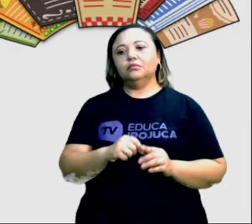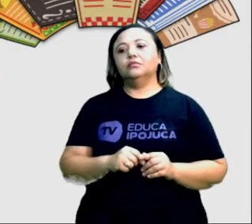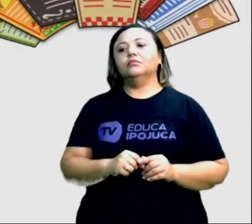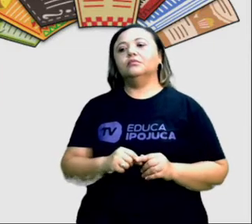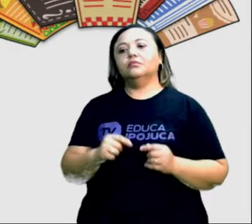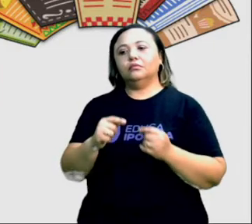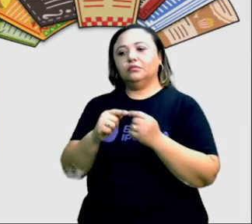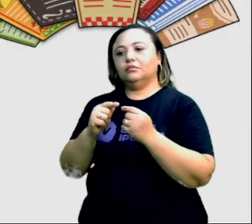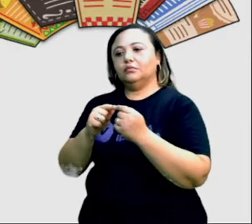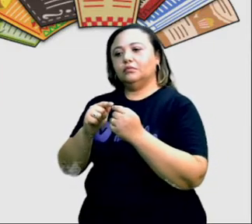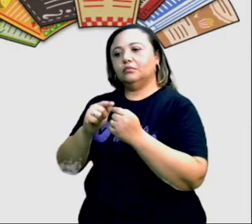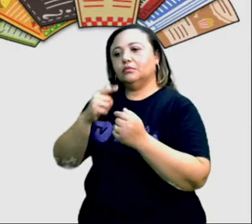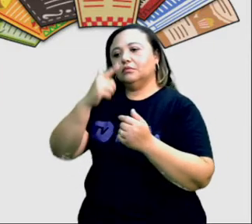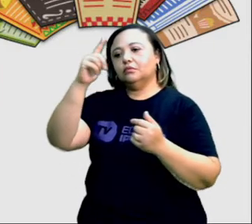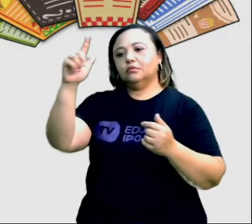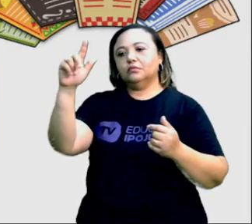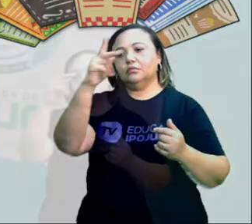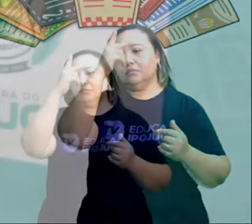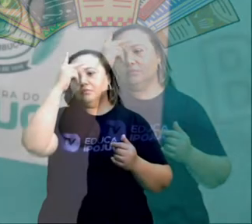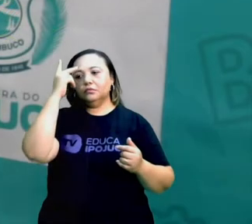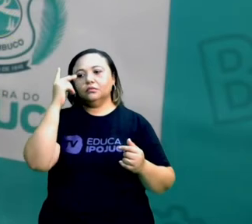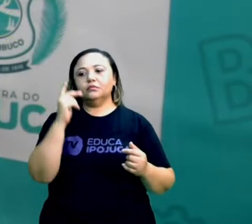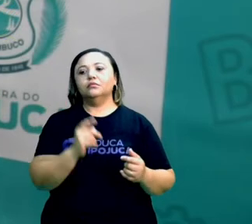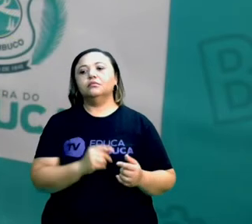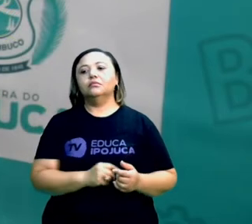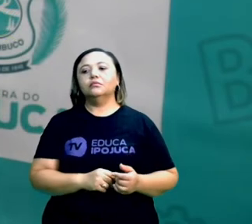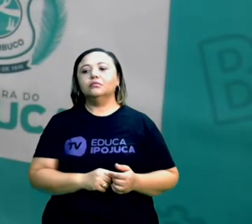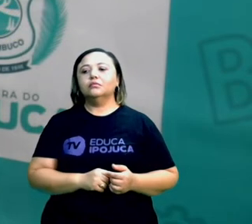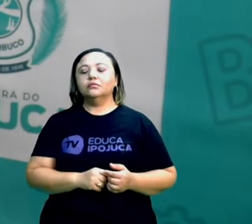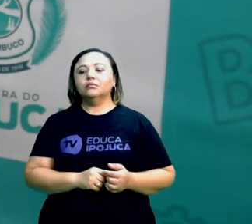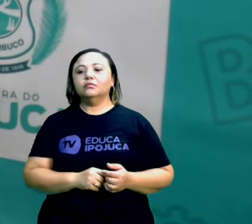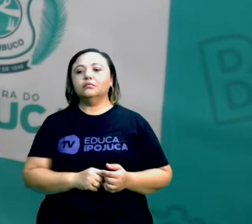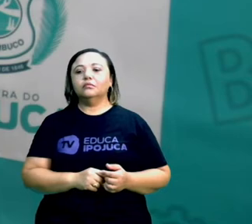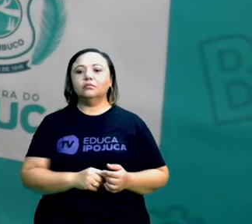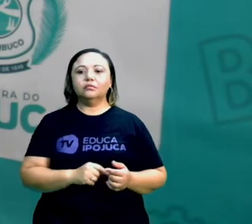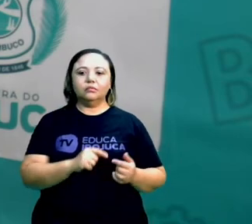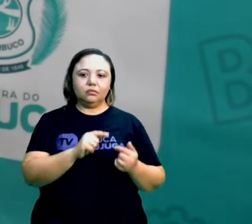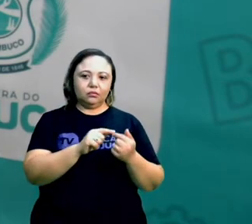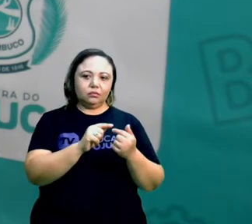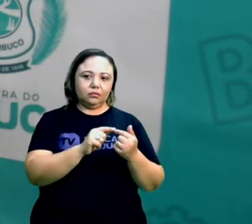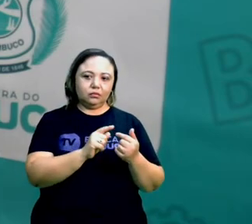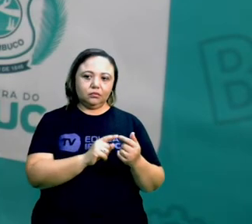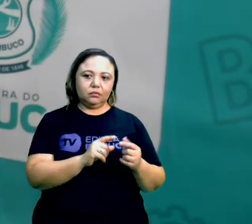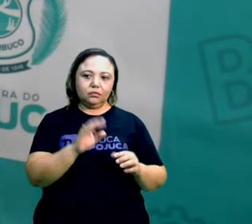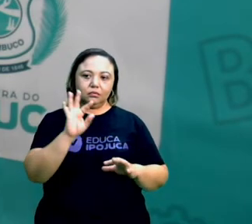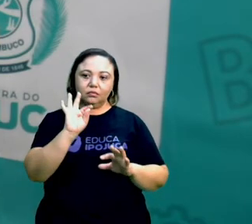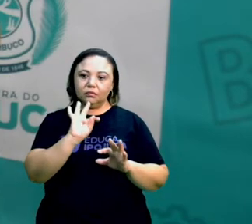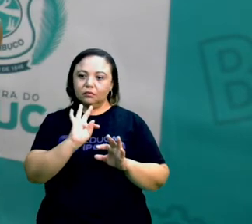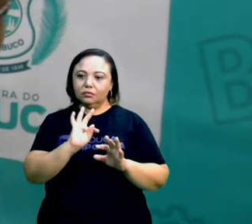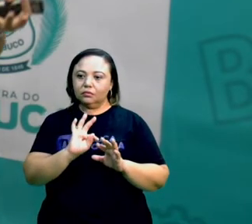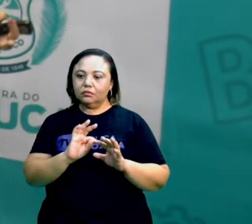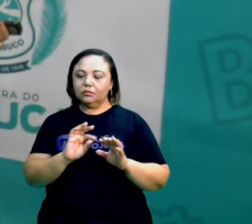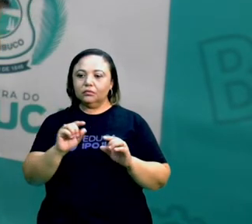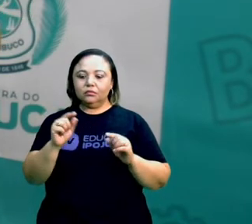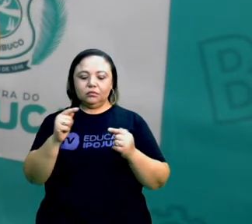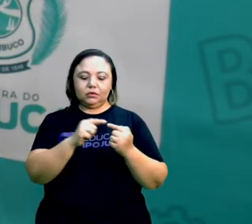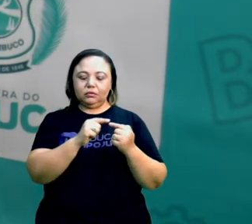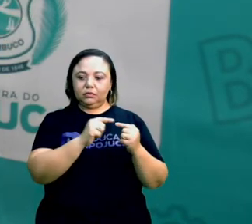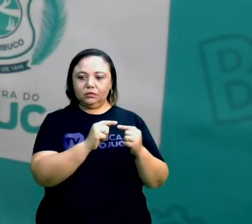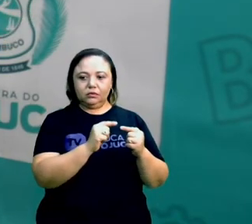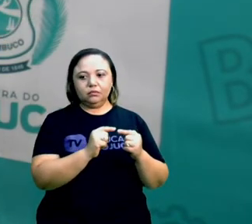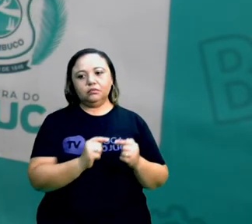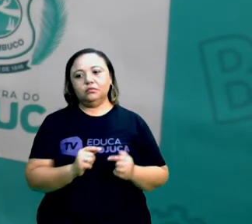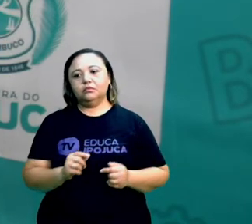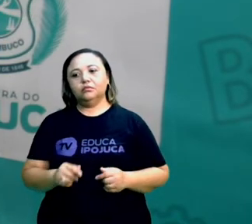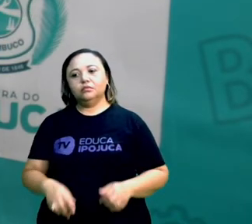determinado jornalista, uma coluna só para leitores. A gente encontra de acordo com o jornal,